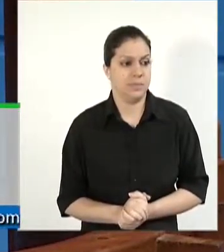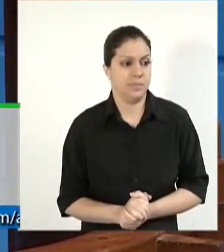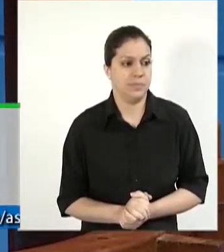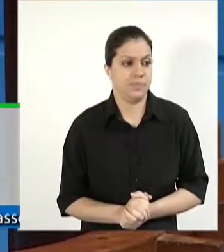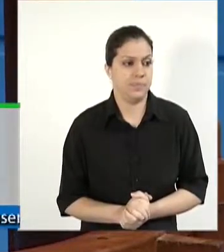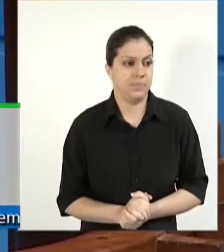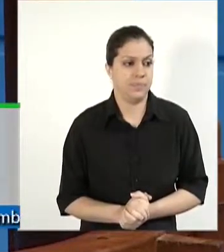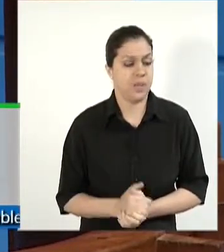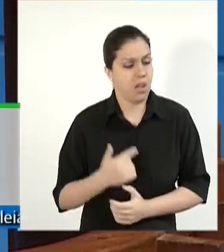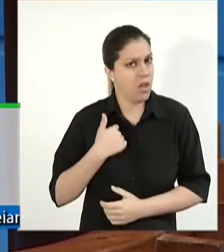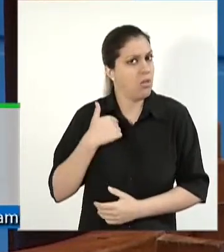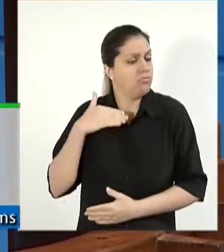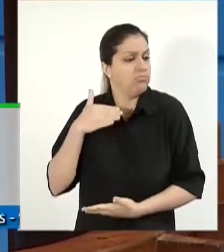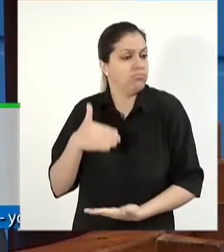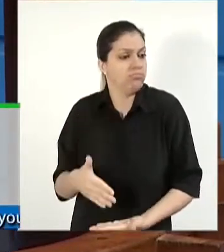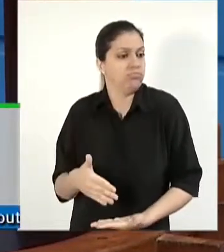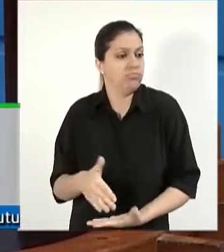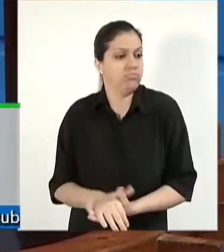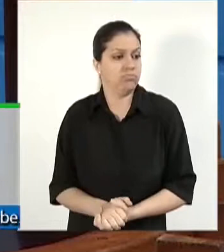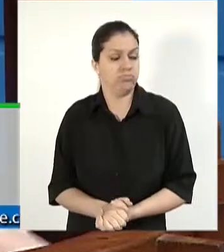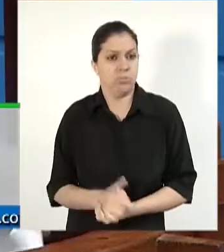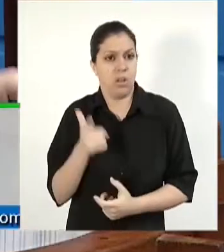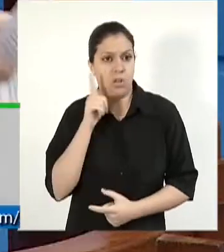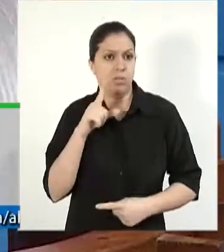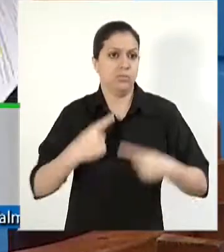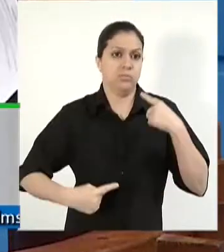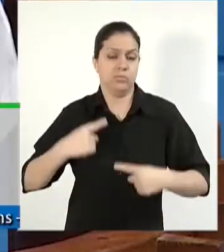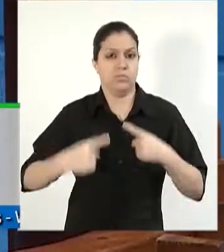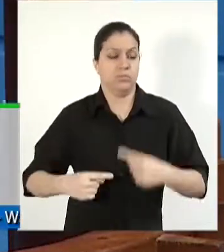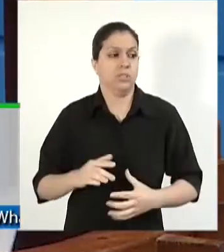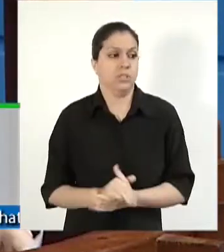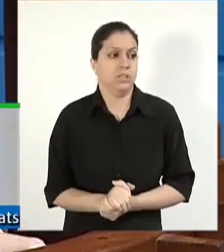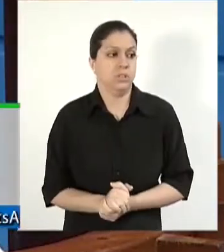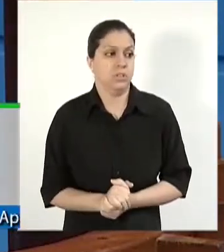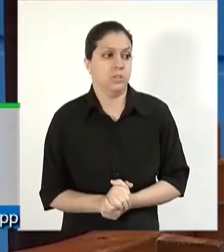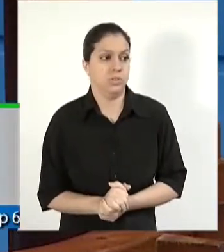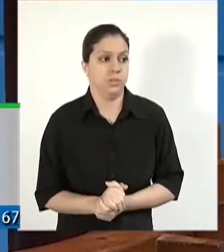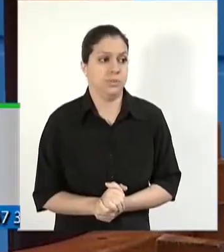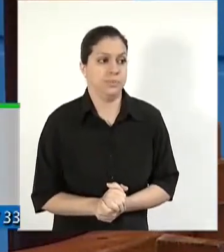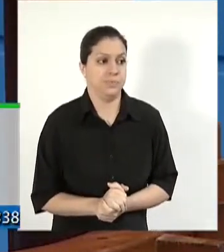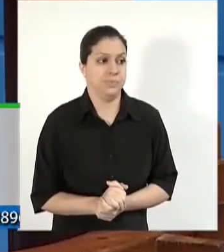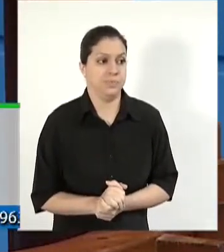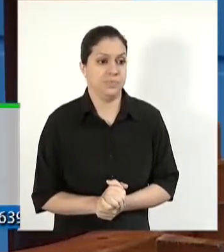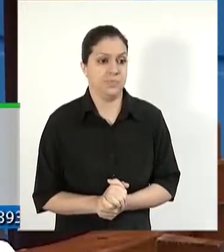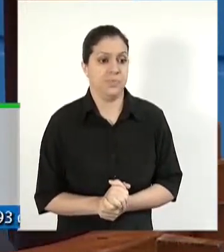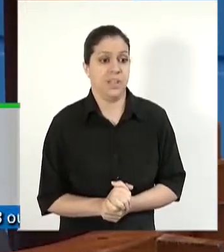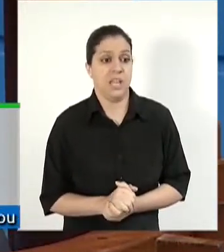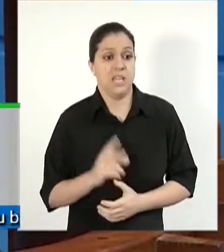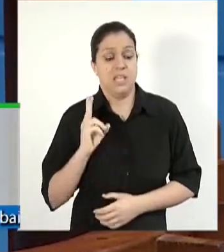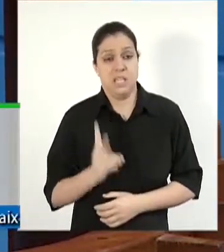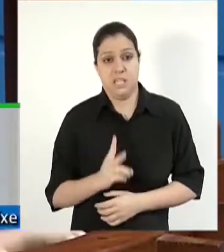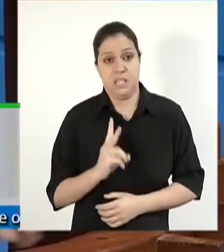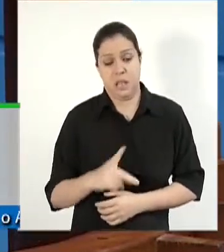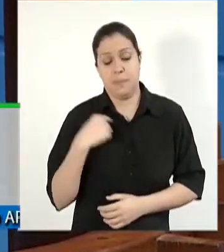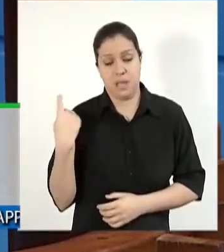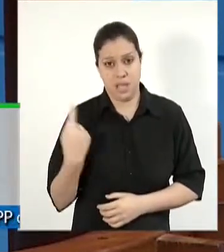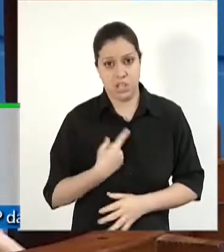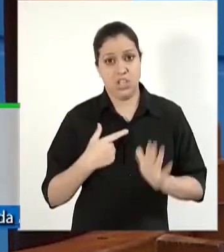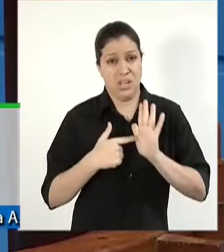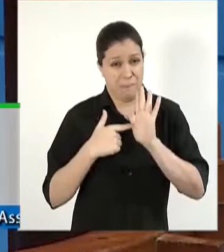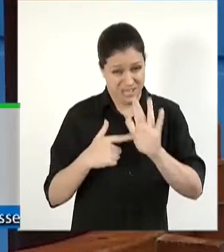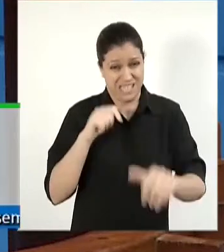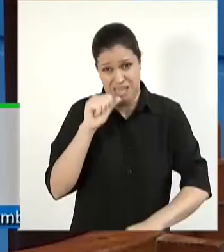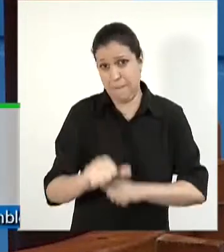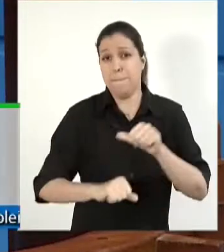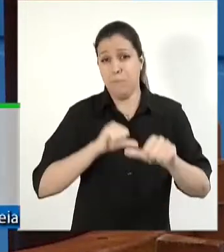para isso. Eu sei que todas as vezes que vamos apresentar algum tipo de